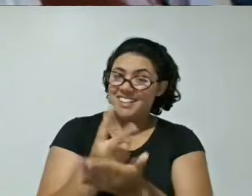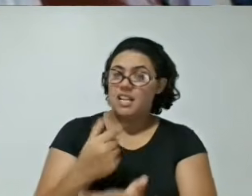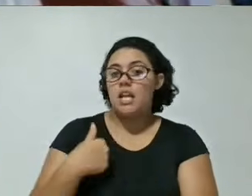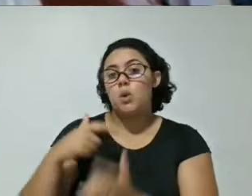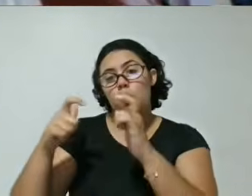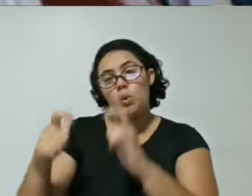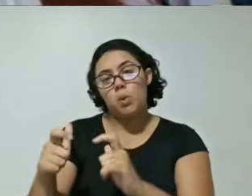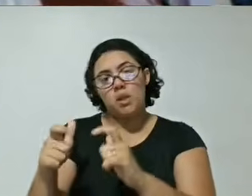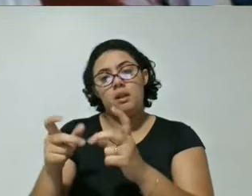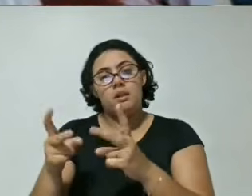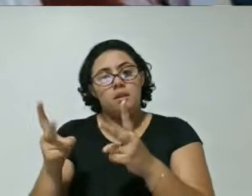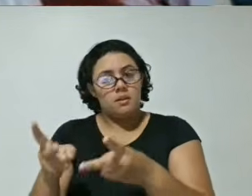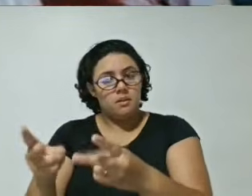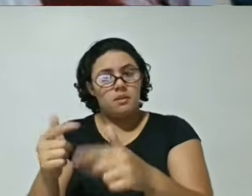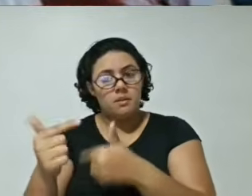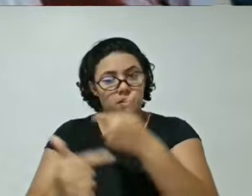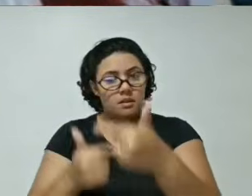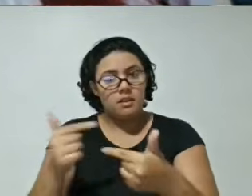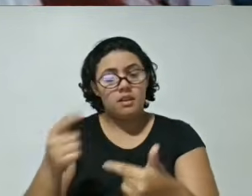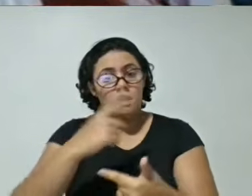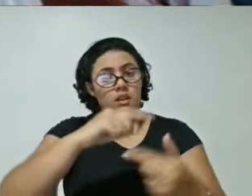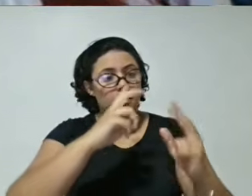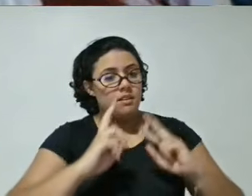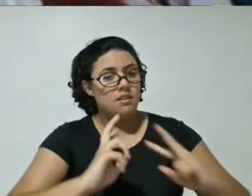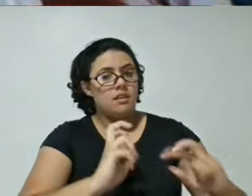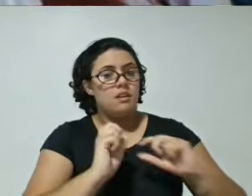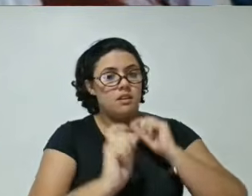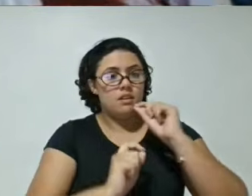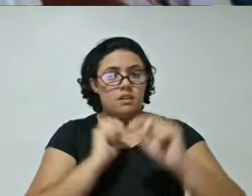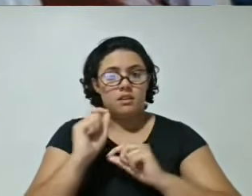me reconheciam como essa